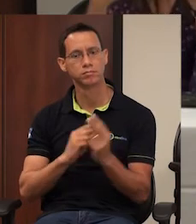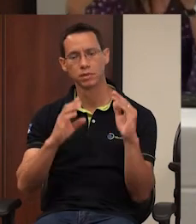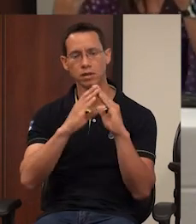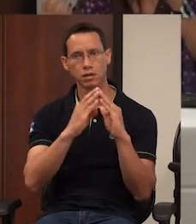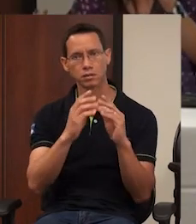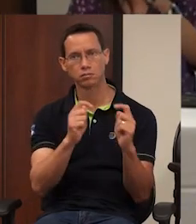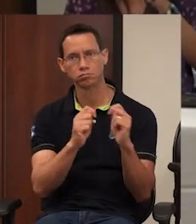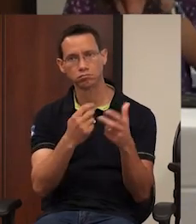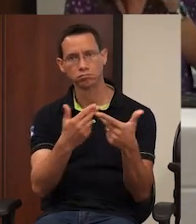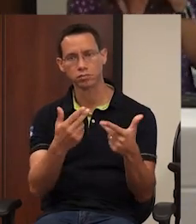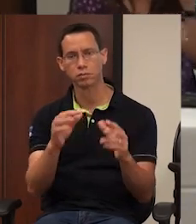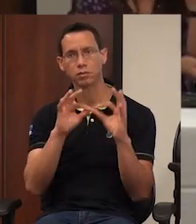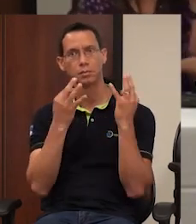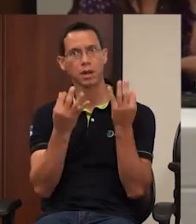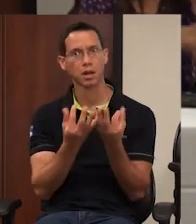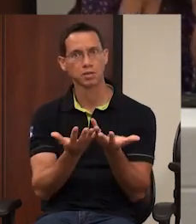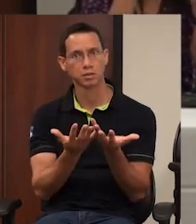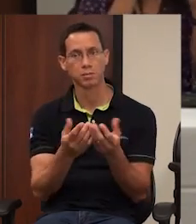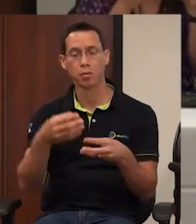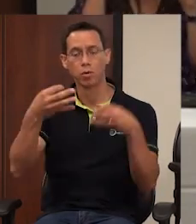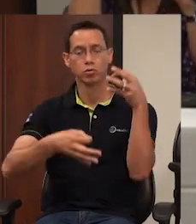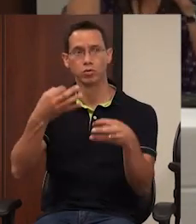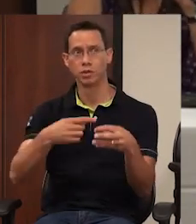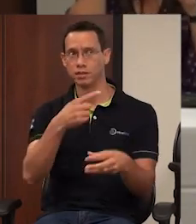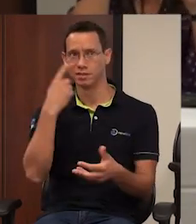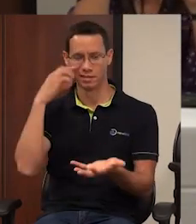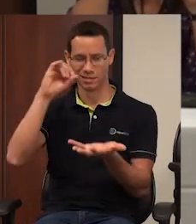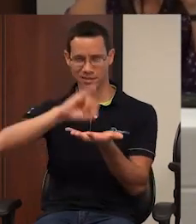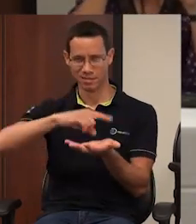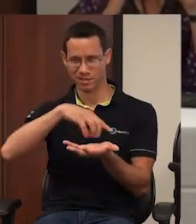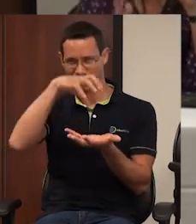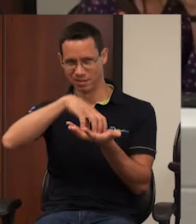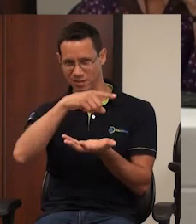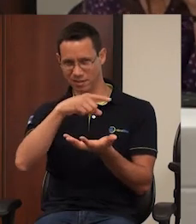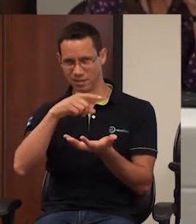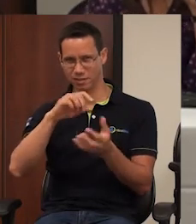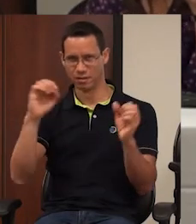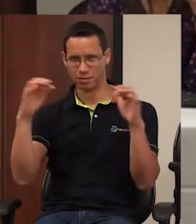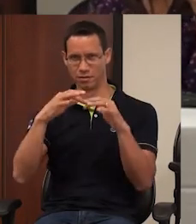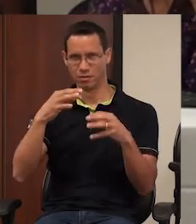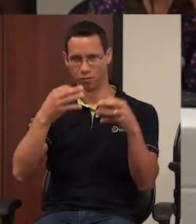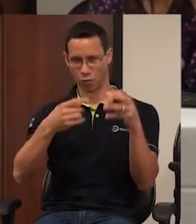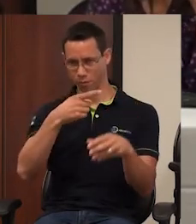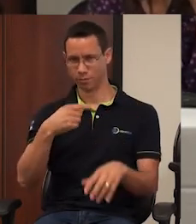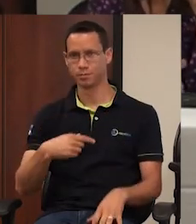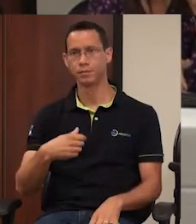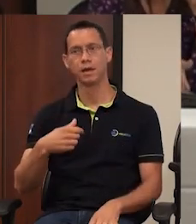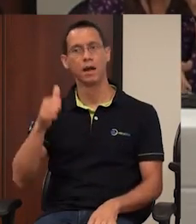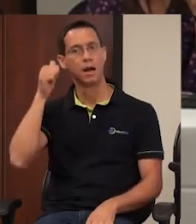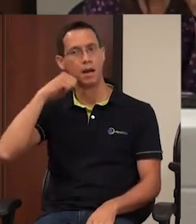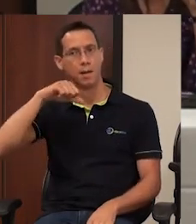casinha, se ela tem um parente. Eu vi uma decisão de uma juíza aqui do Fórum Central muito interessante. A mãe tinha deficiência, a filha